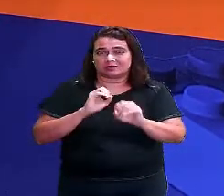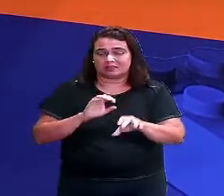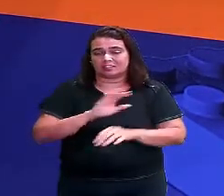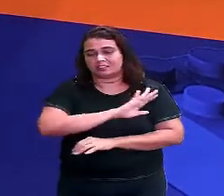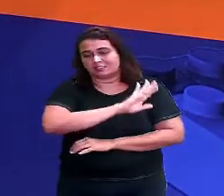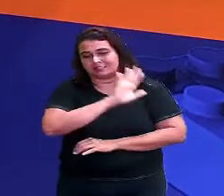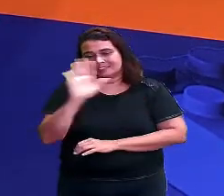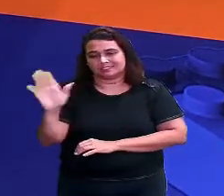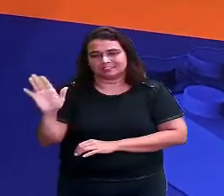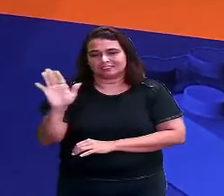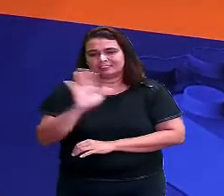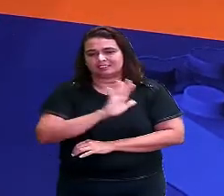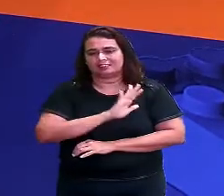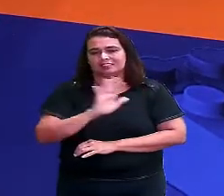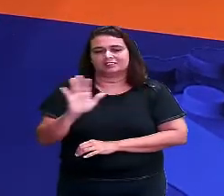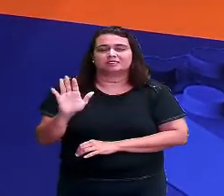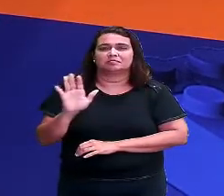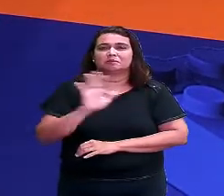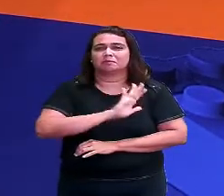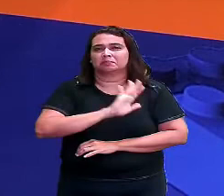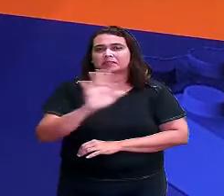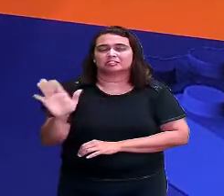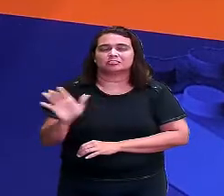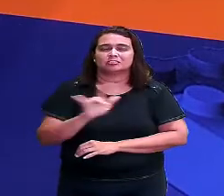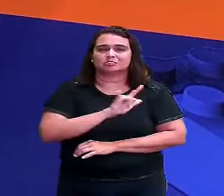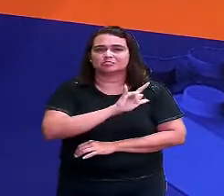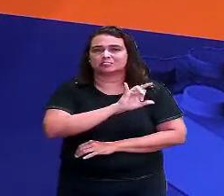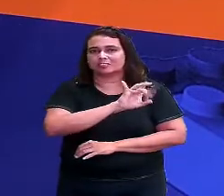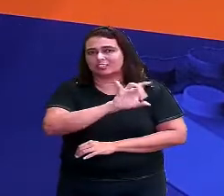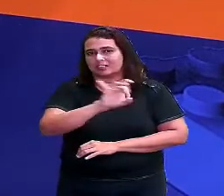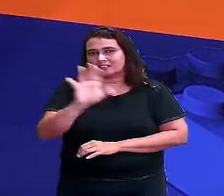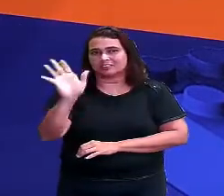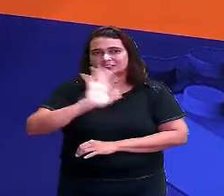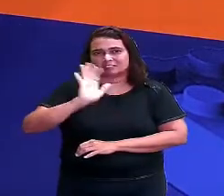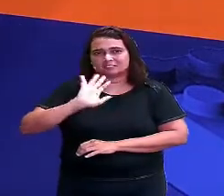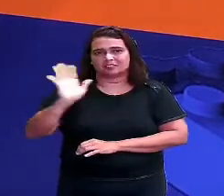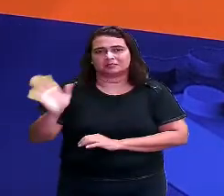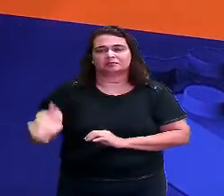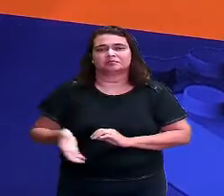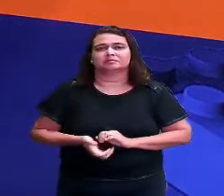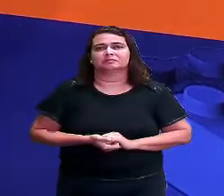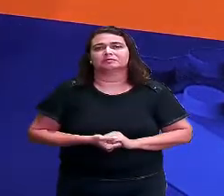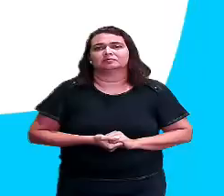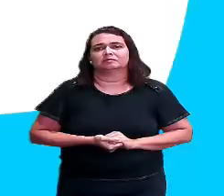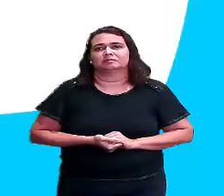aula. Então, beijinho no coração e tchauzinho!